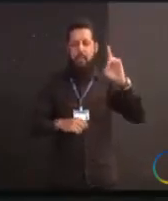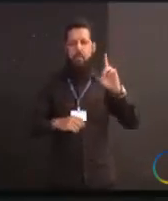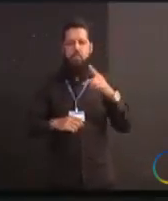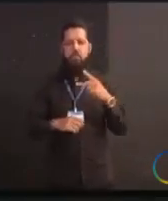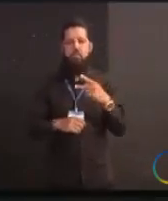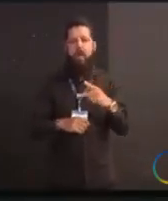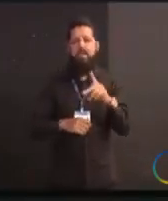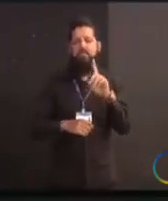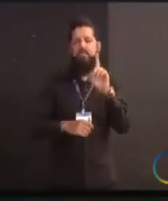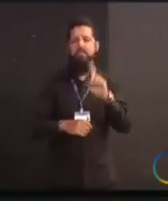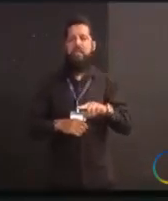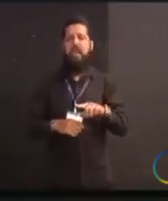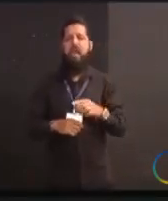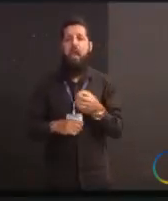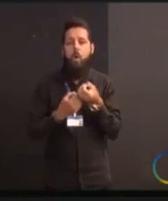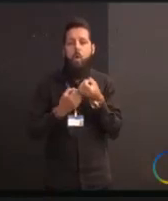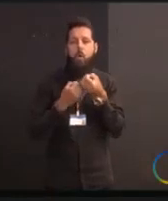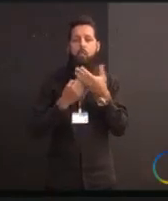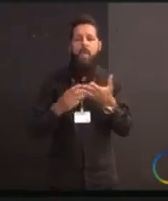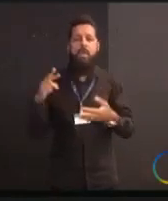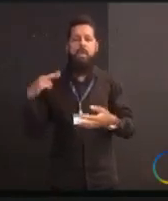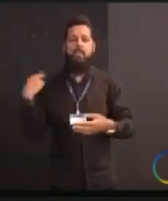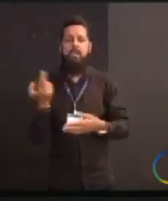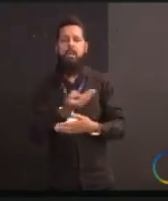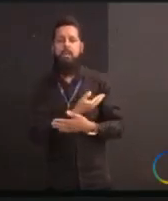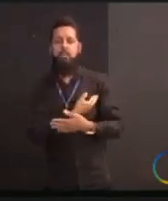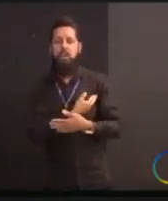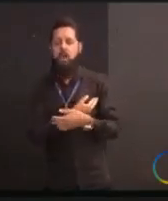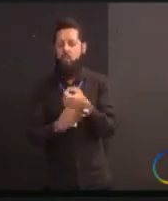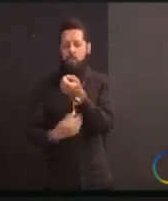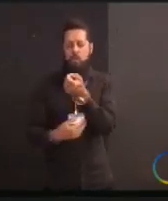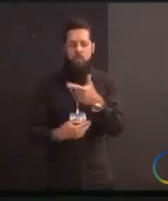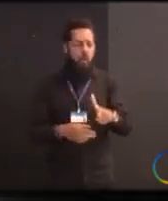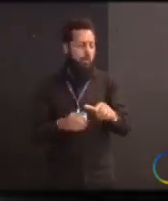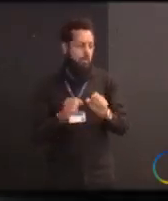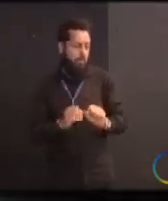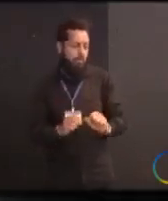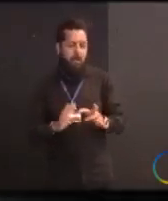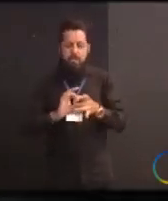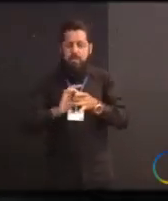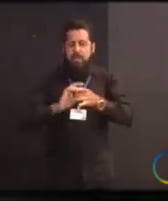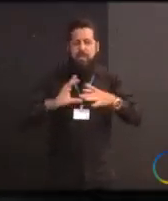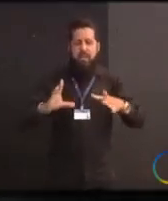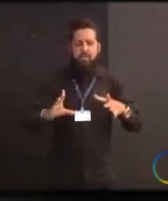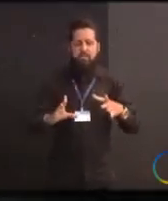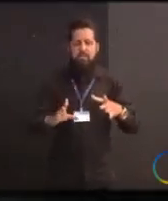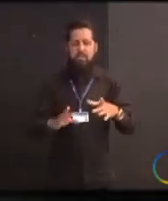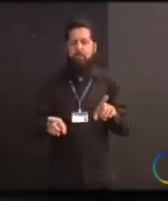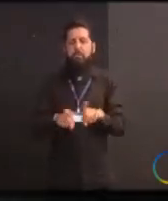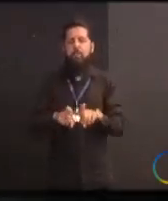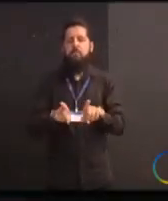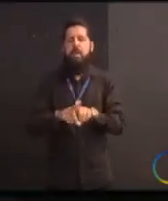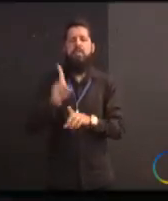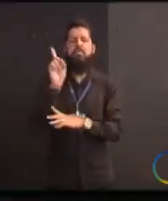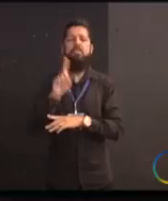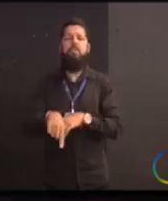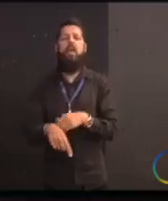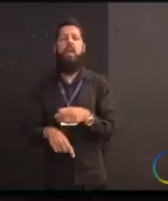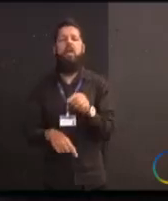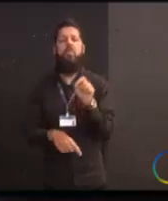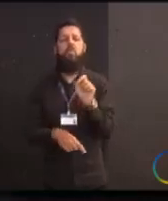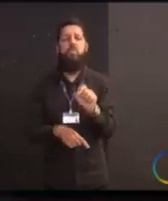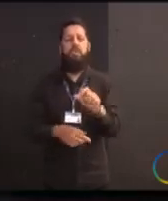você. E deixe o outro ser o que ele quiser ser. Seja menos preconceito, seja mais amor no